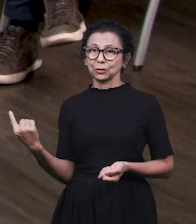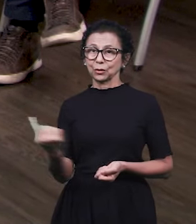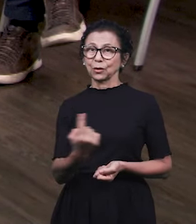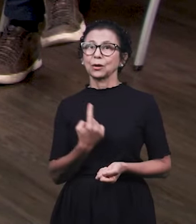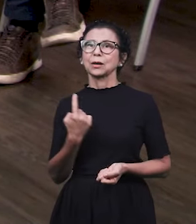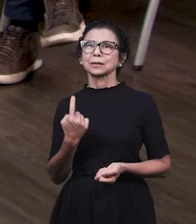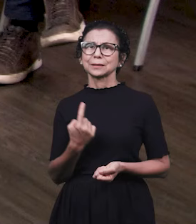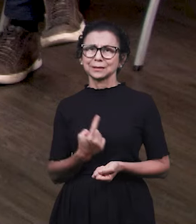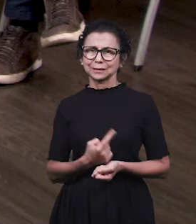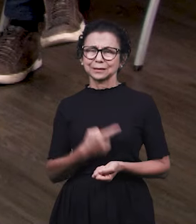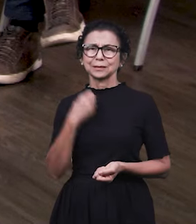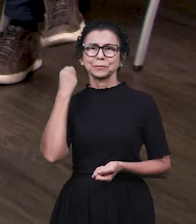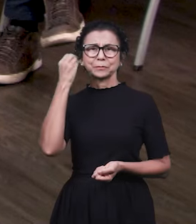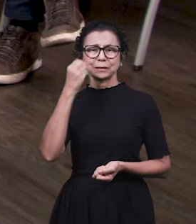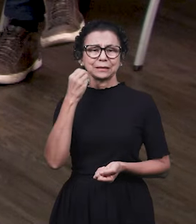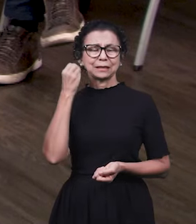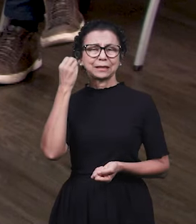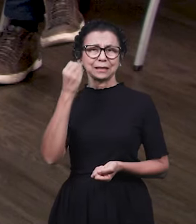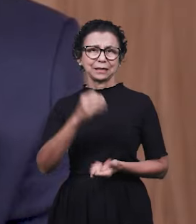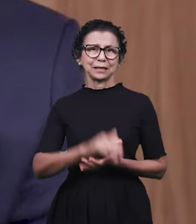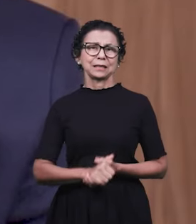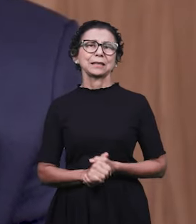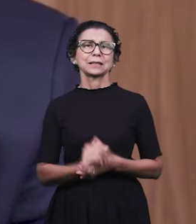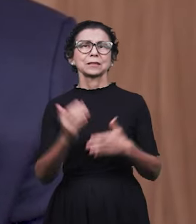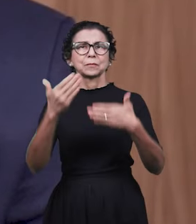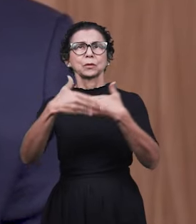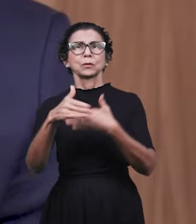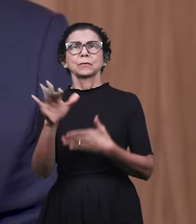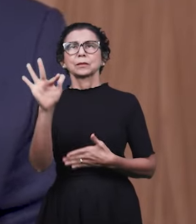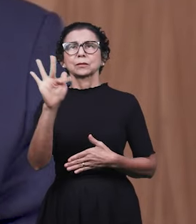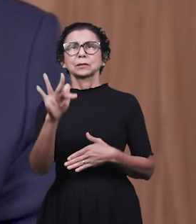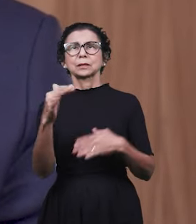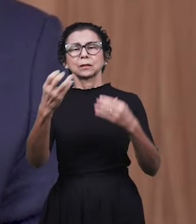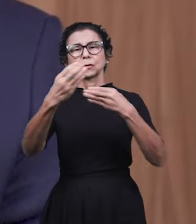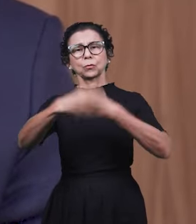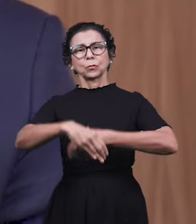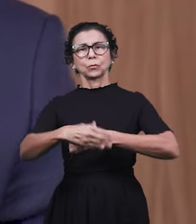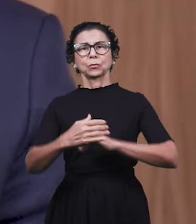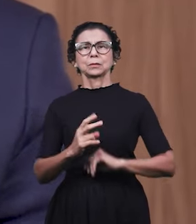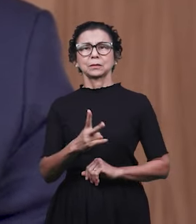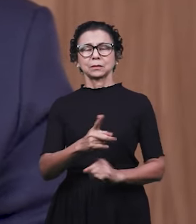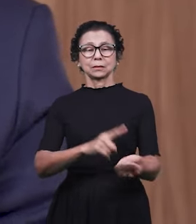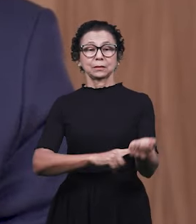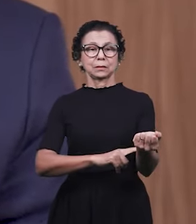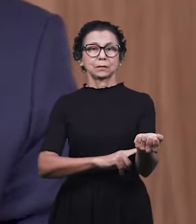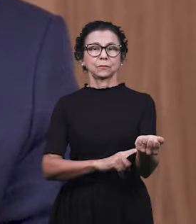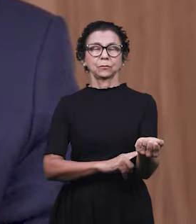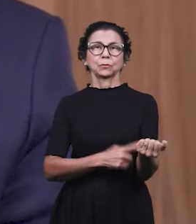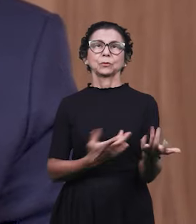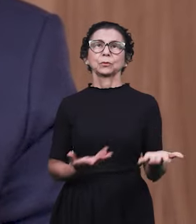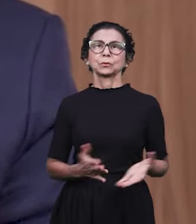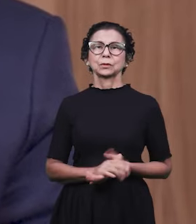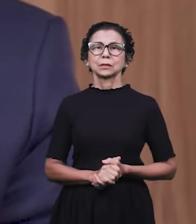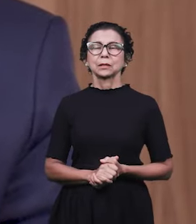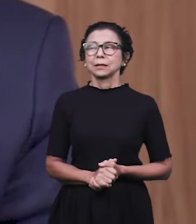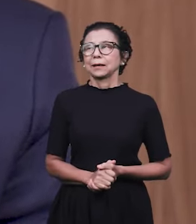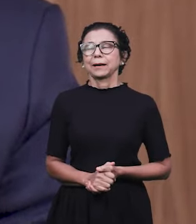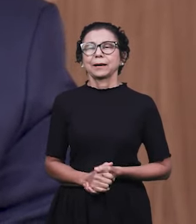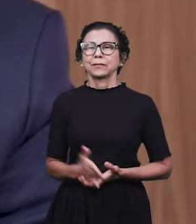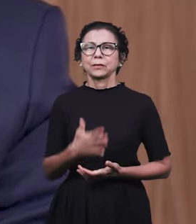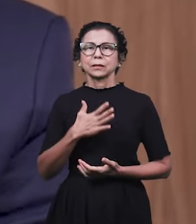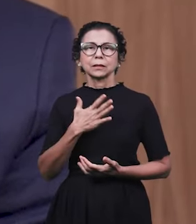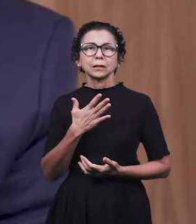e nós vamos fazer prova na faculdade, no concurso, e a gente sempre fica nervoso. Não tem como não falar que fica nervoso, porque é